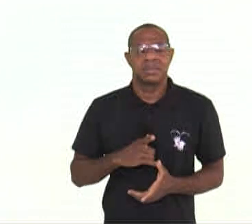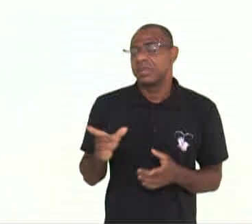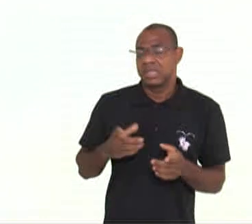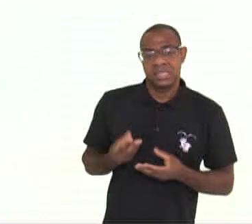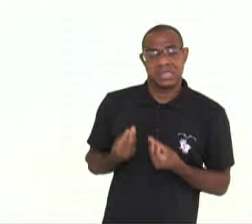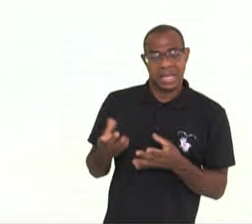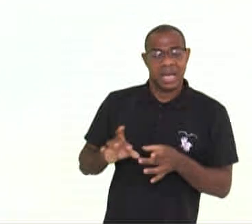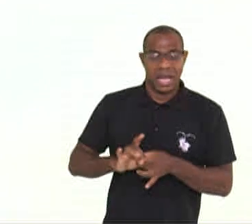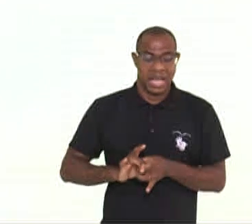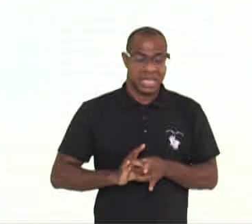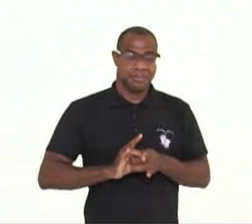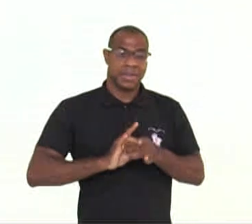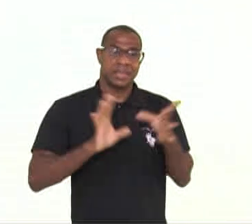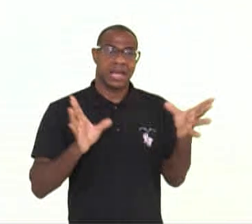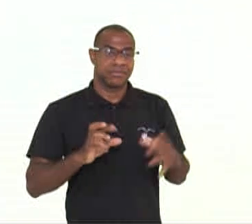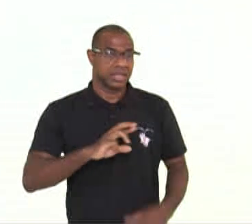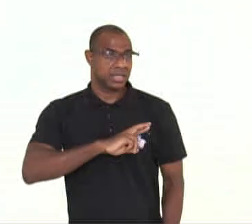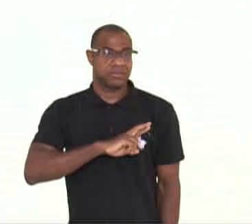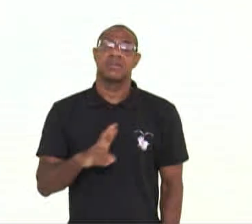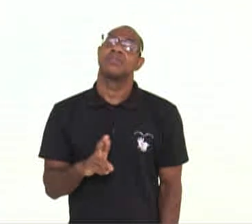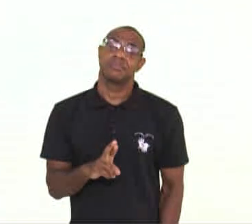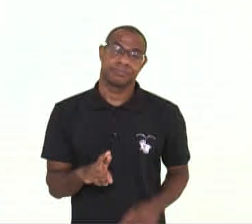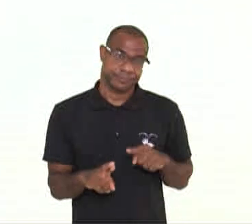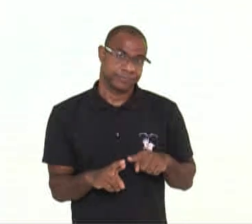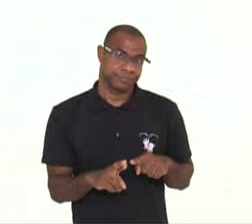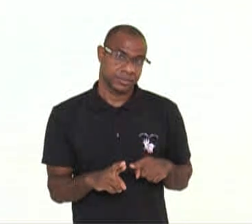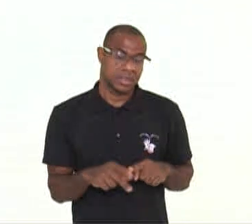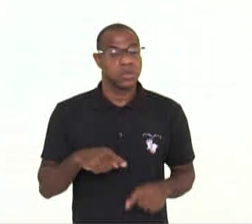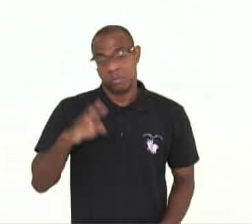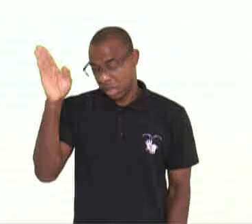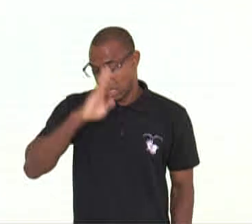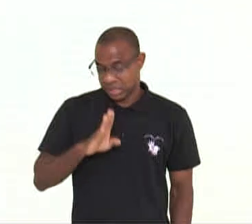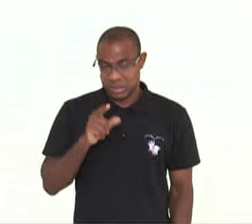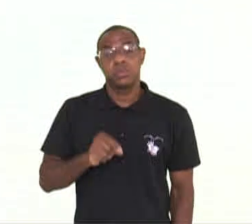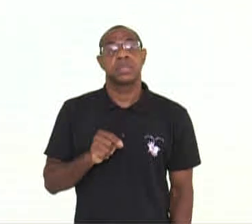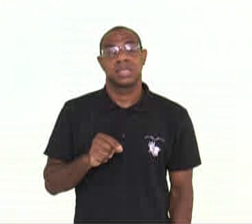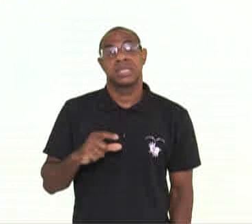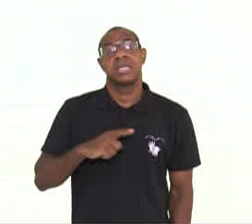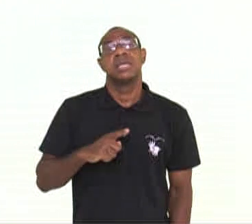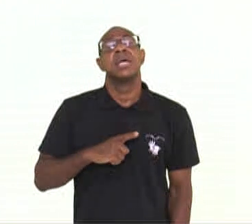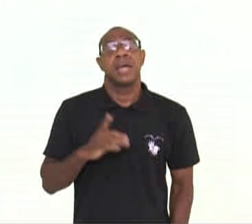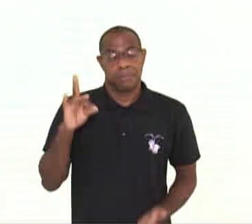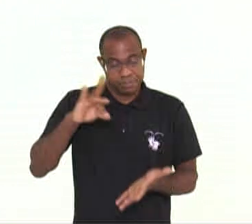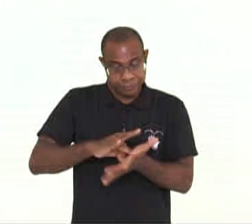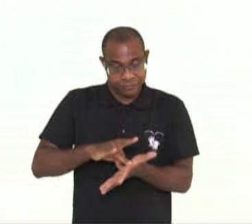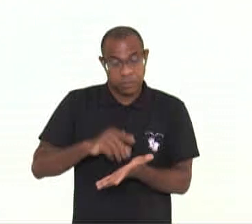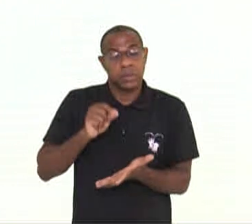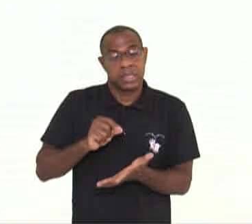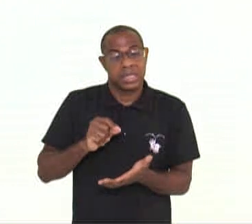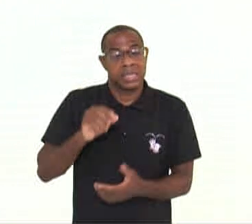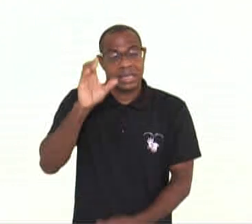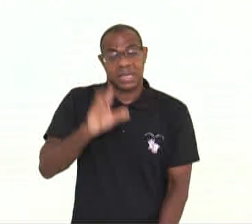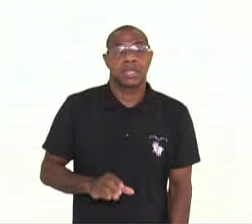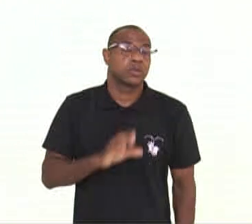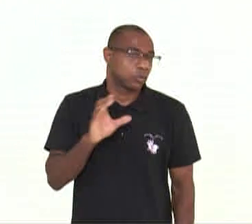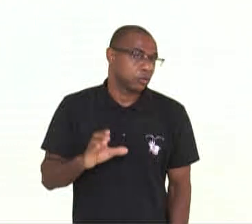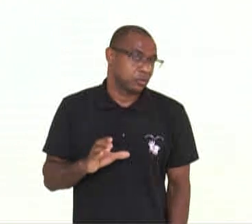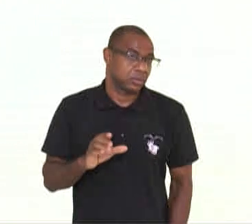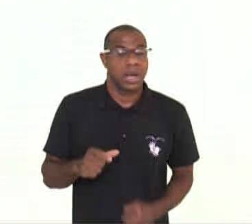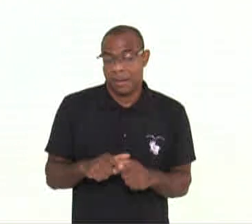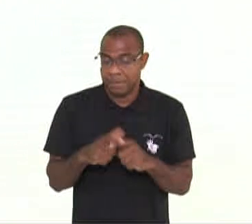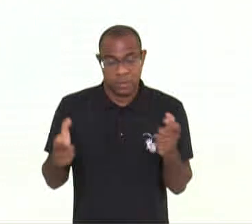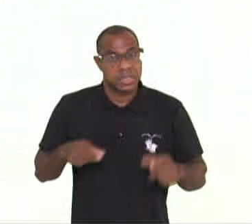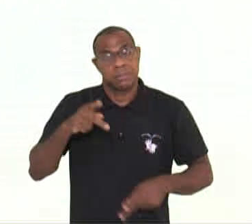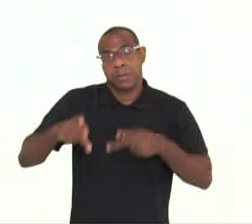religiosa aos brasileiros, já que o Brasil era um país oficialmente católico. Não havia essa liberdade religiosa. Esse fato, então,